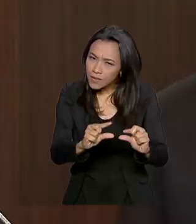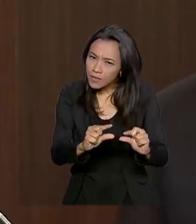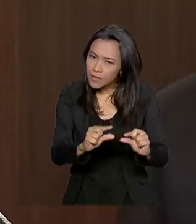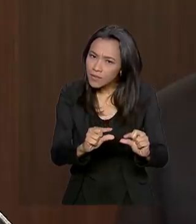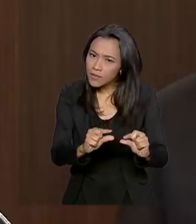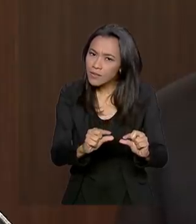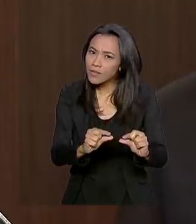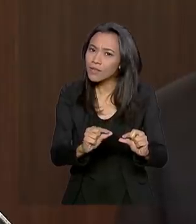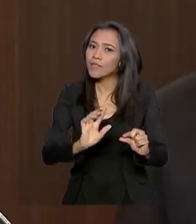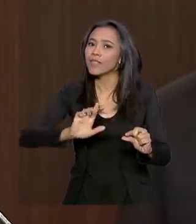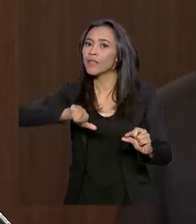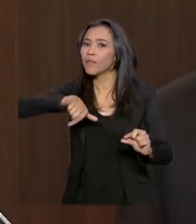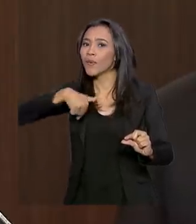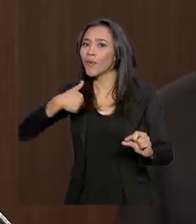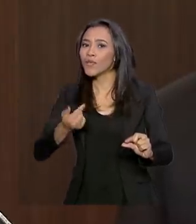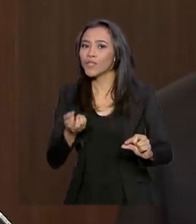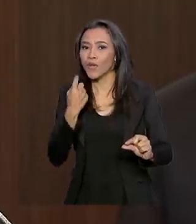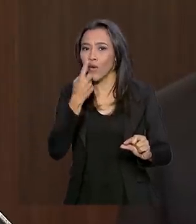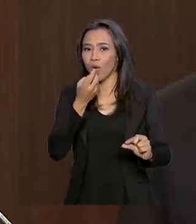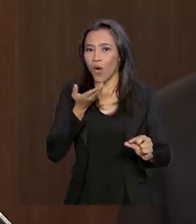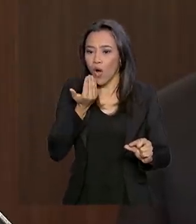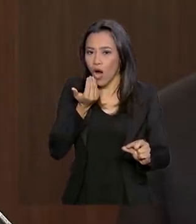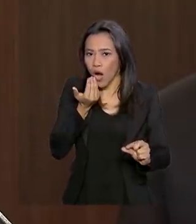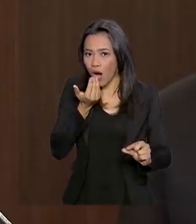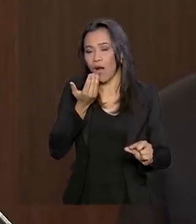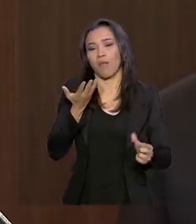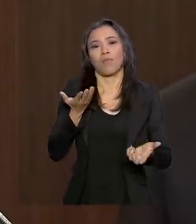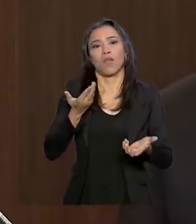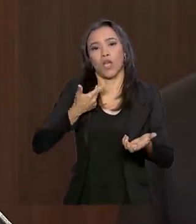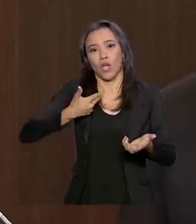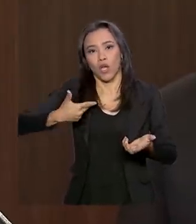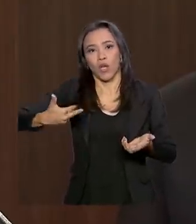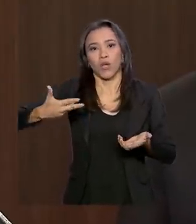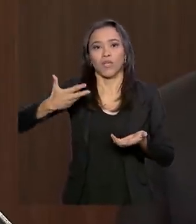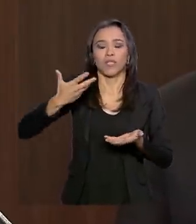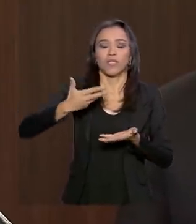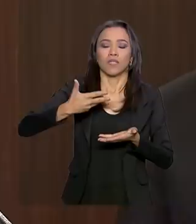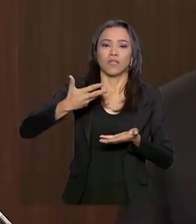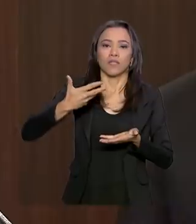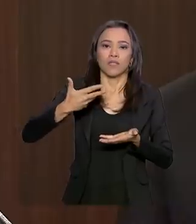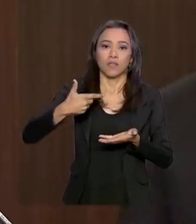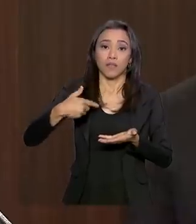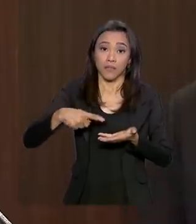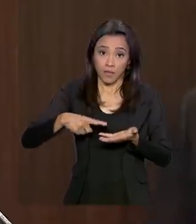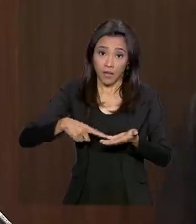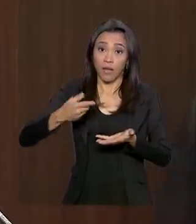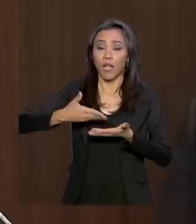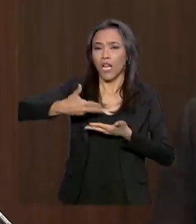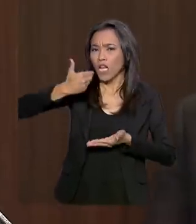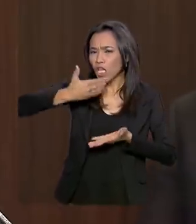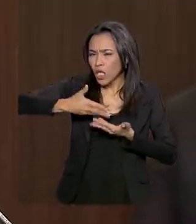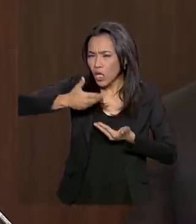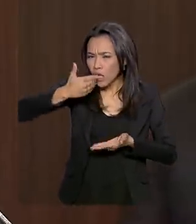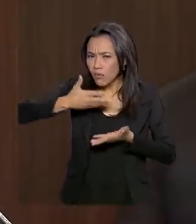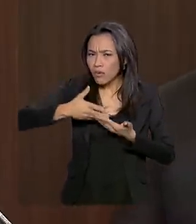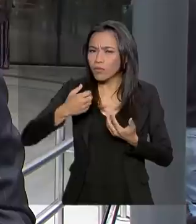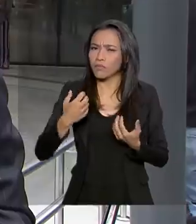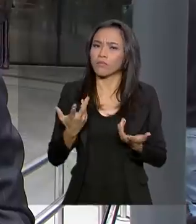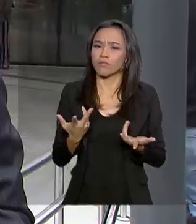isso, aumentar a dieta oral. Entrar com suplemento proteico e líquidos mais